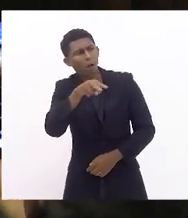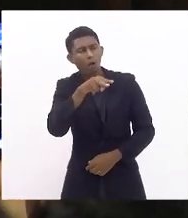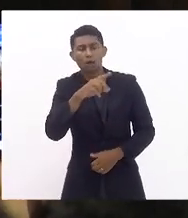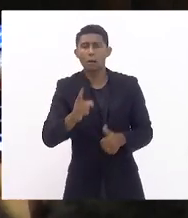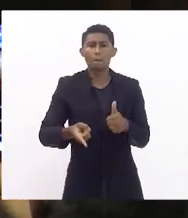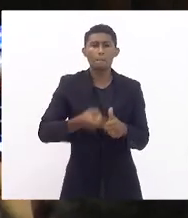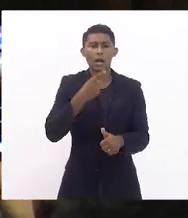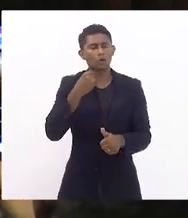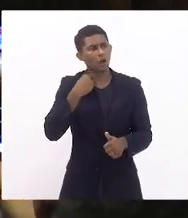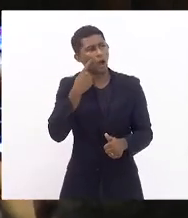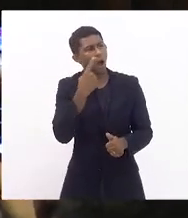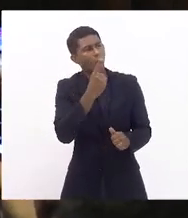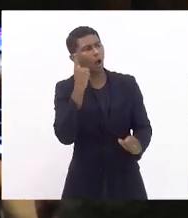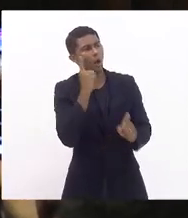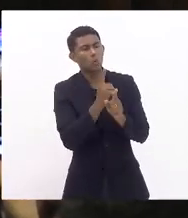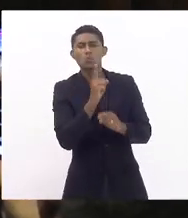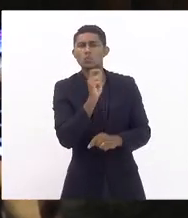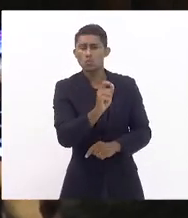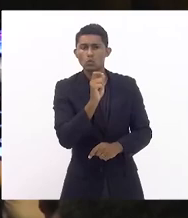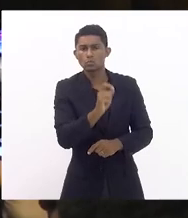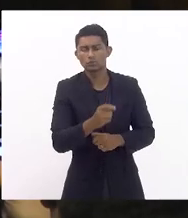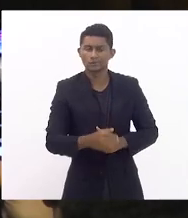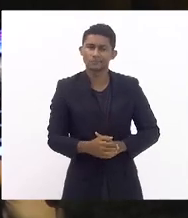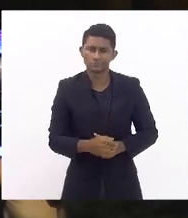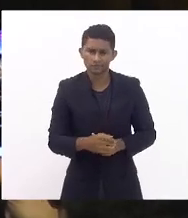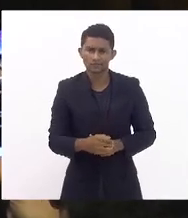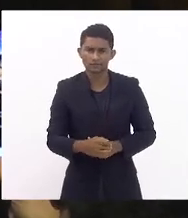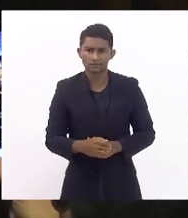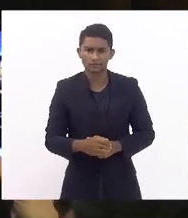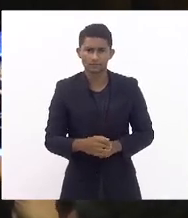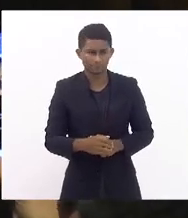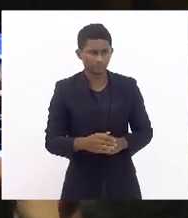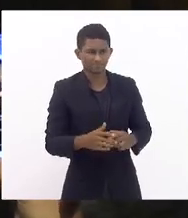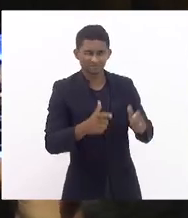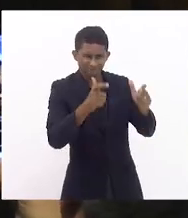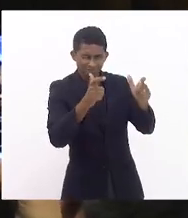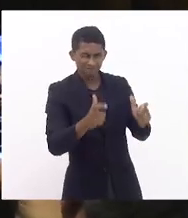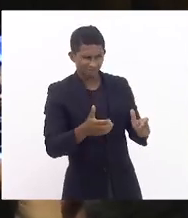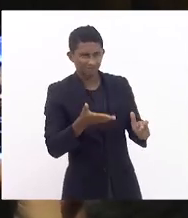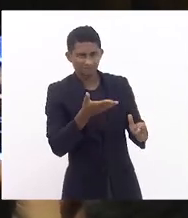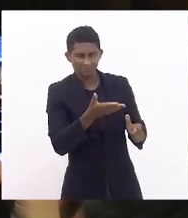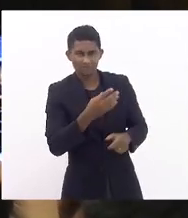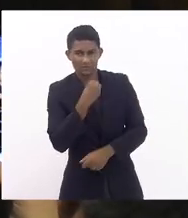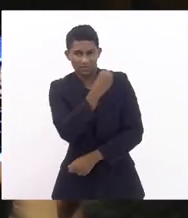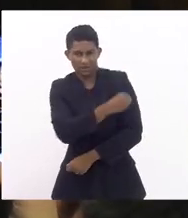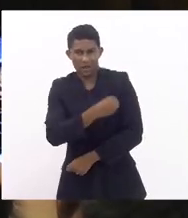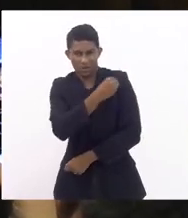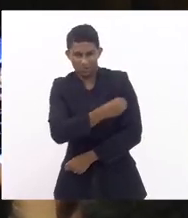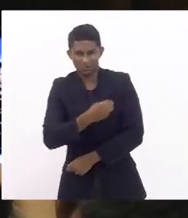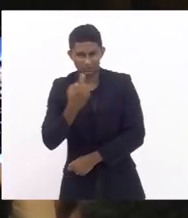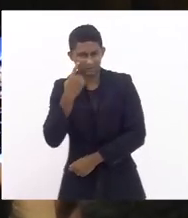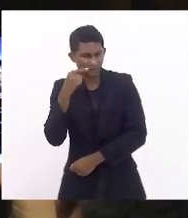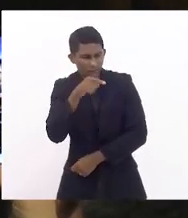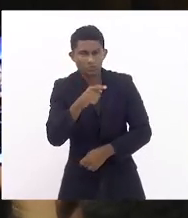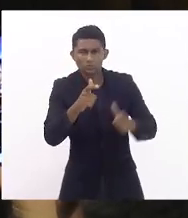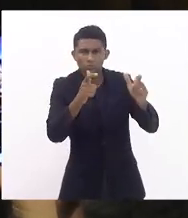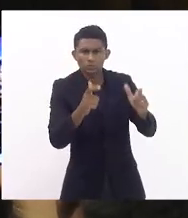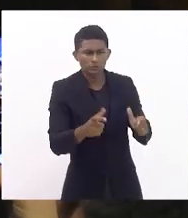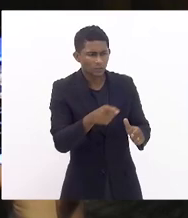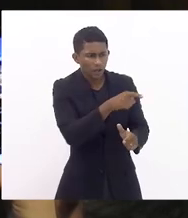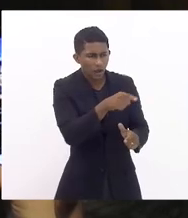observado. O depósito ali, o local onde se coloca o álcool em gel, todos